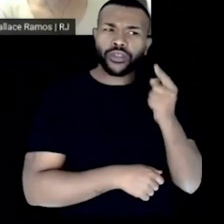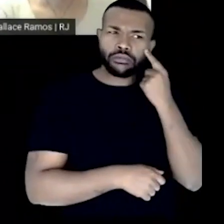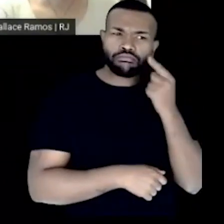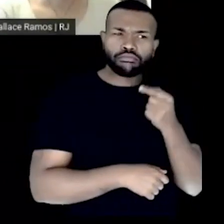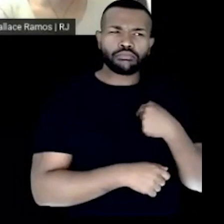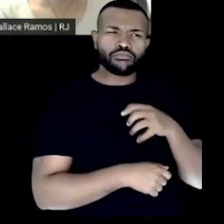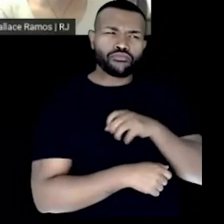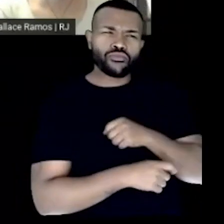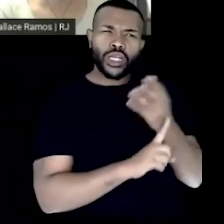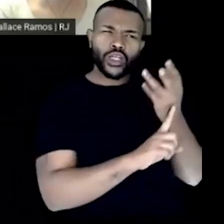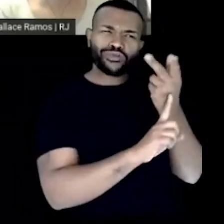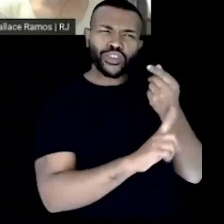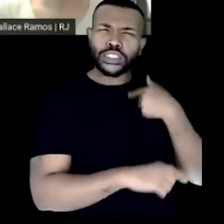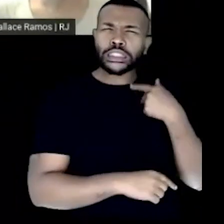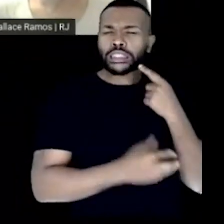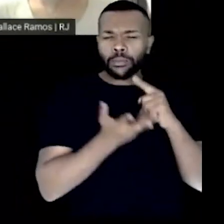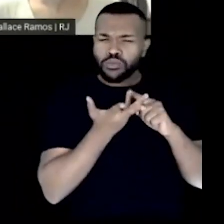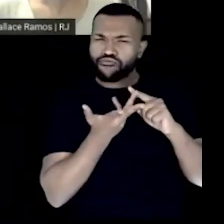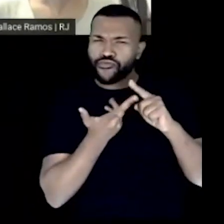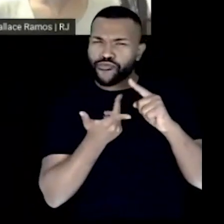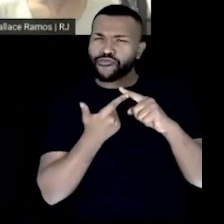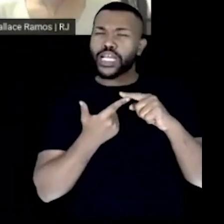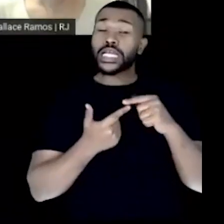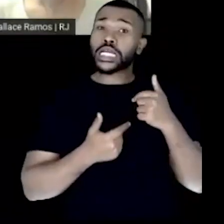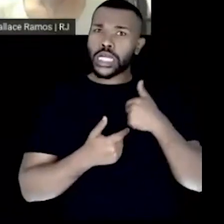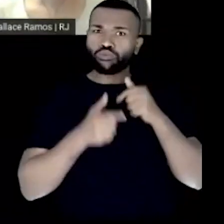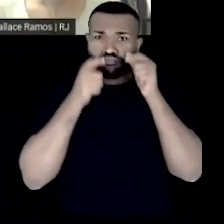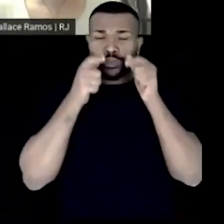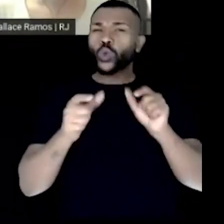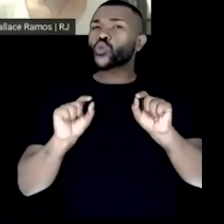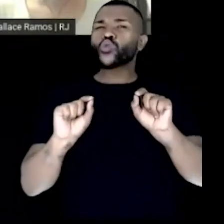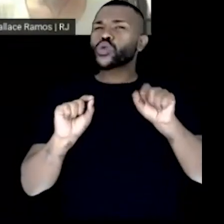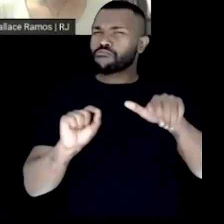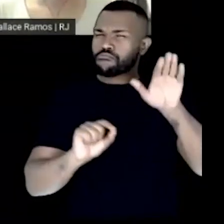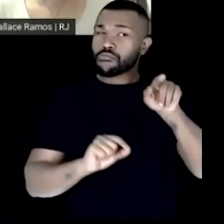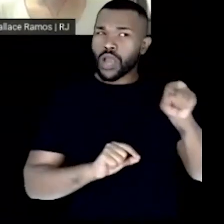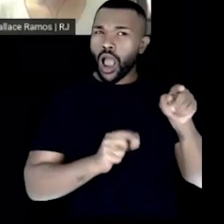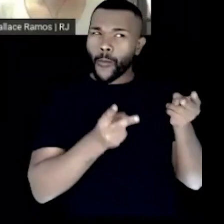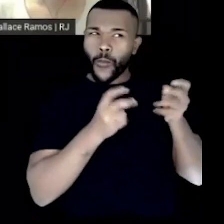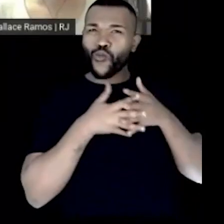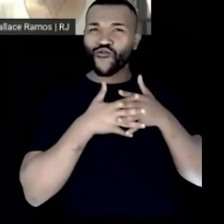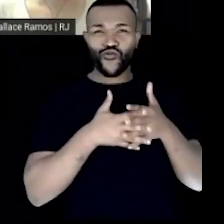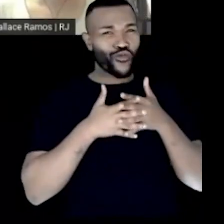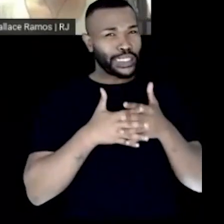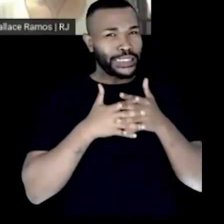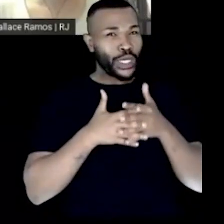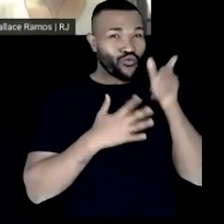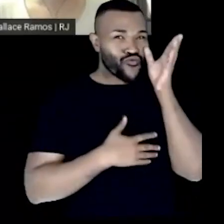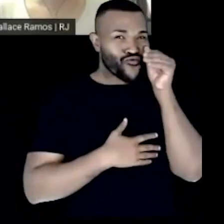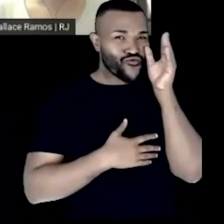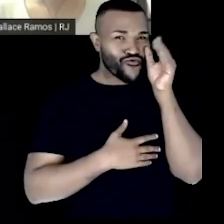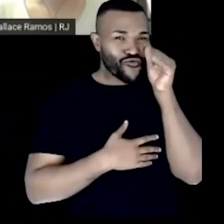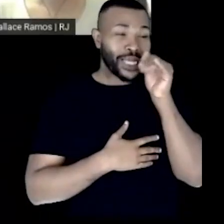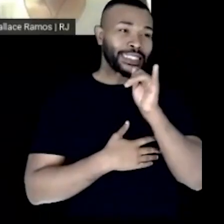interesso por tal artista, então isso quer dizer que eu sou não sei o quê. E para mim, o que mais me interessava era a confusão,